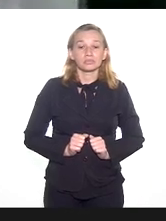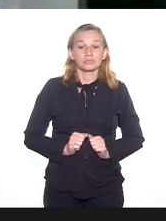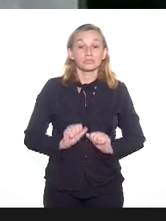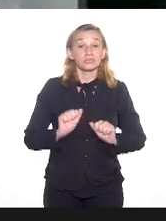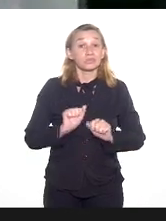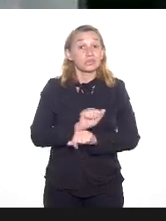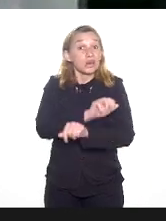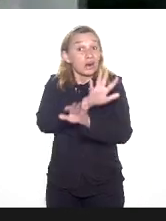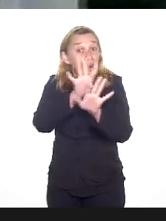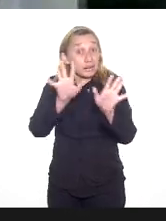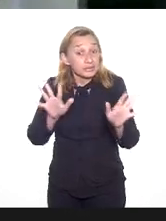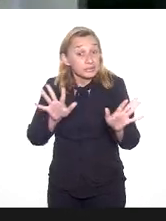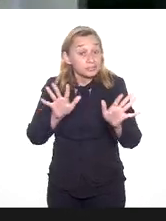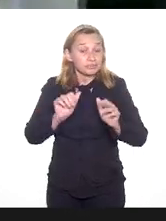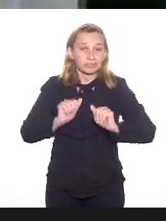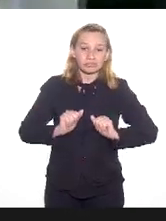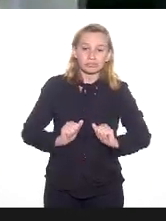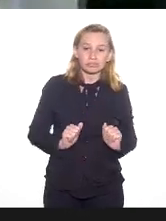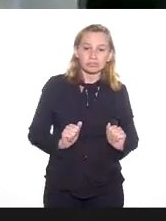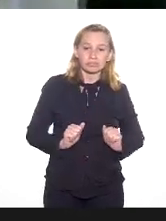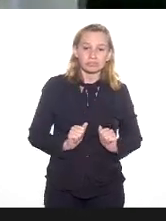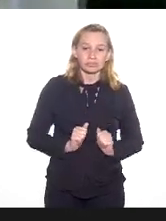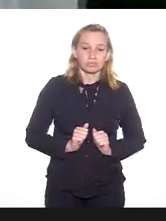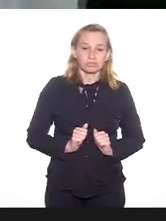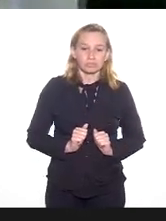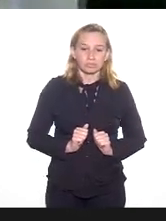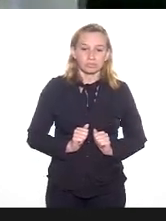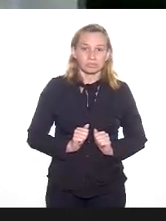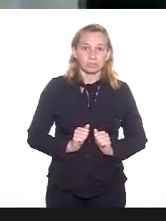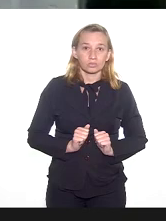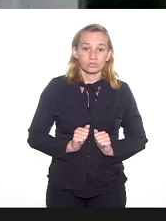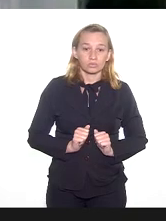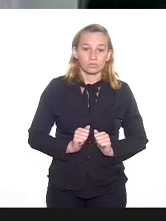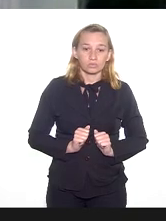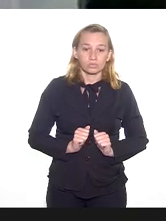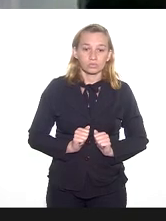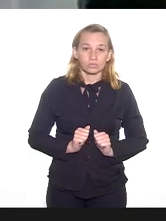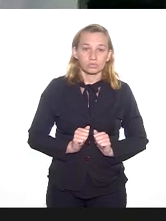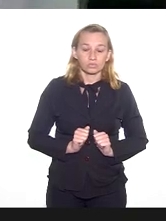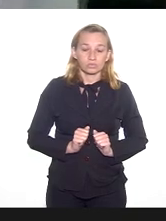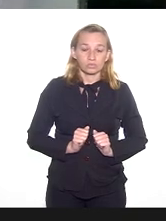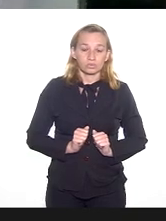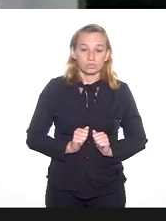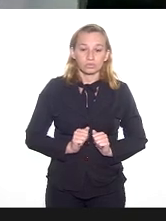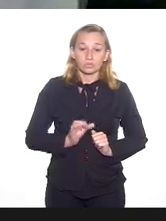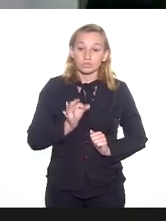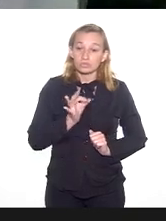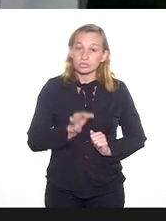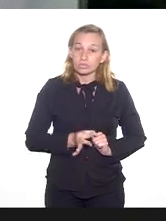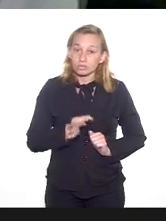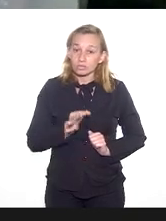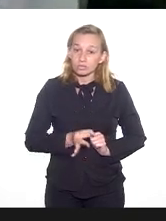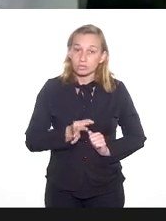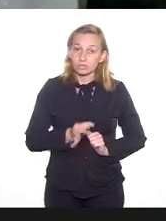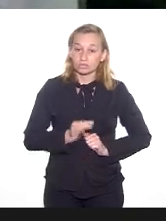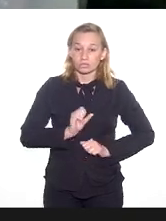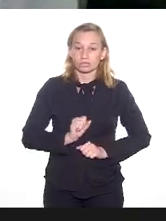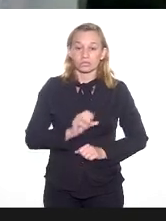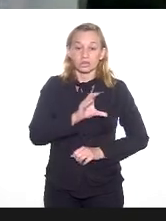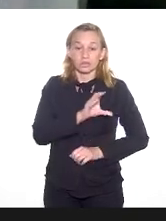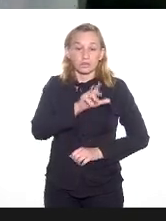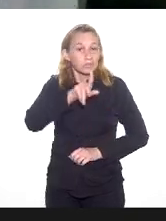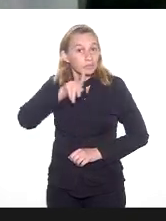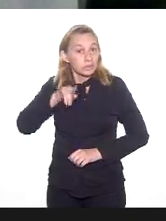esclarecido não podia ser mais do que esta